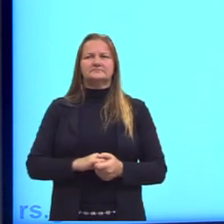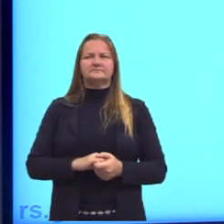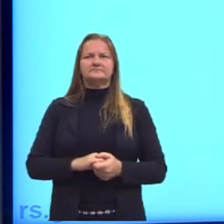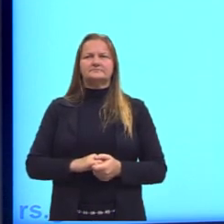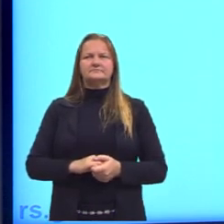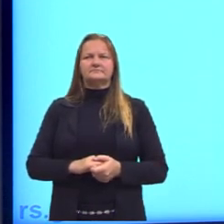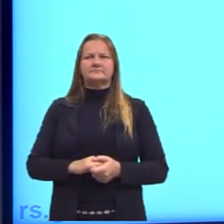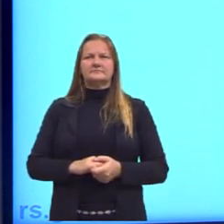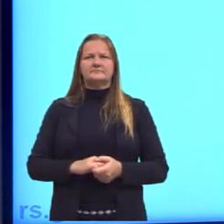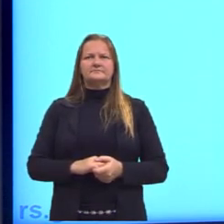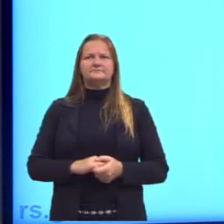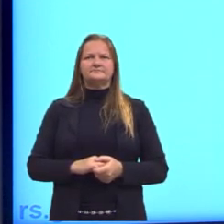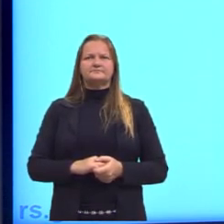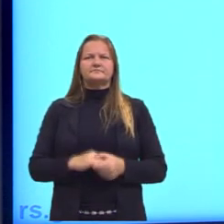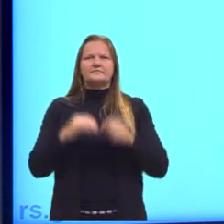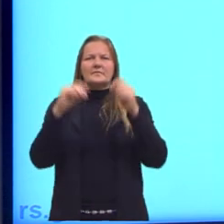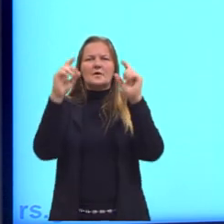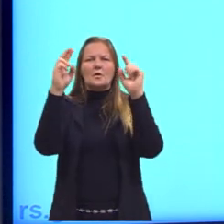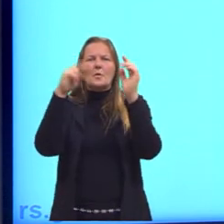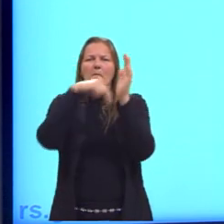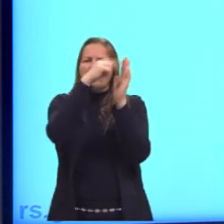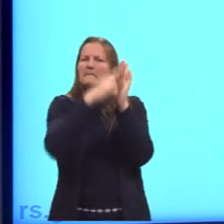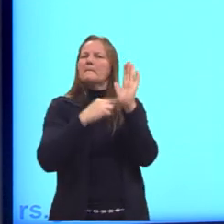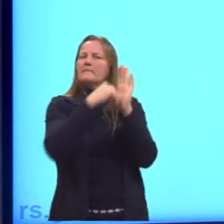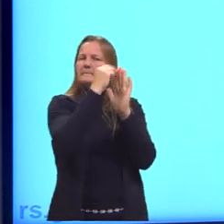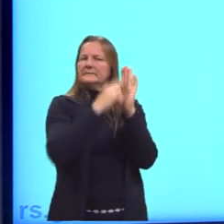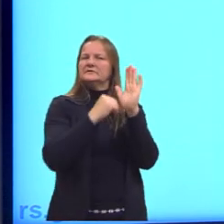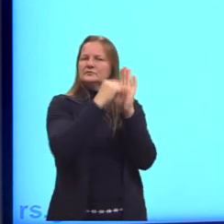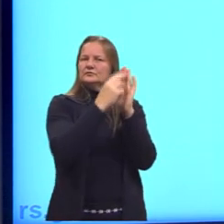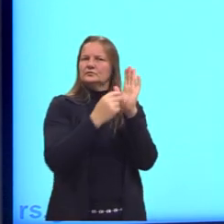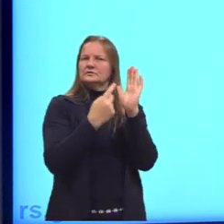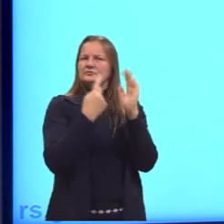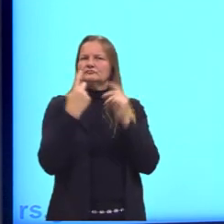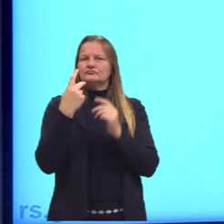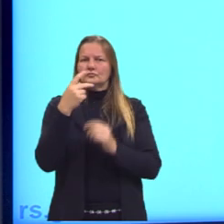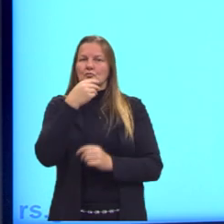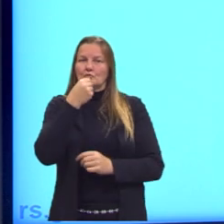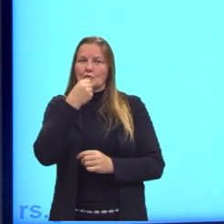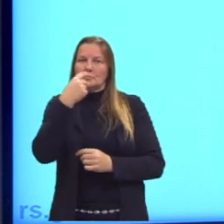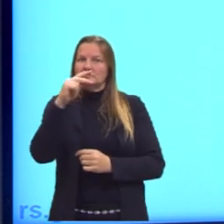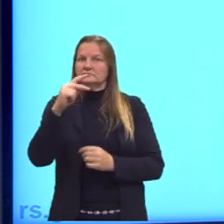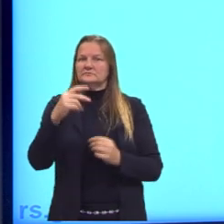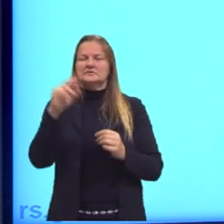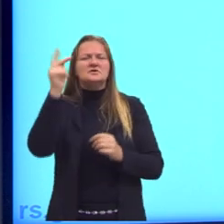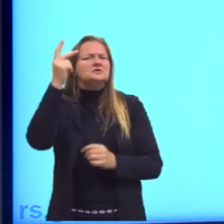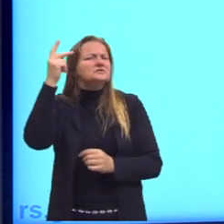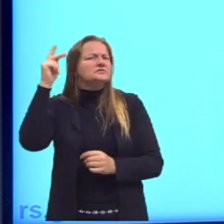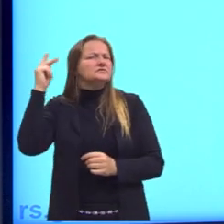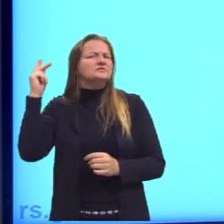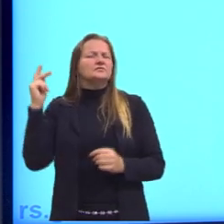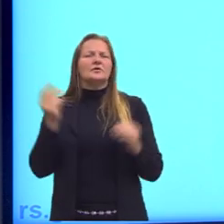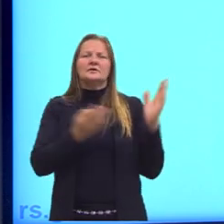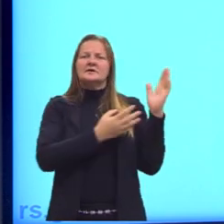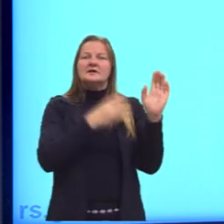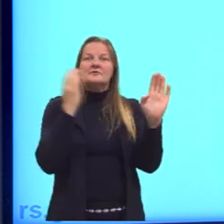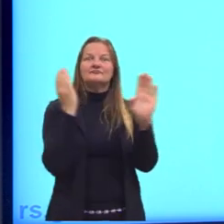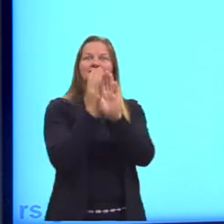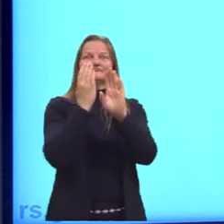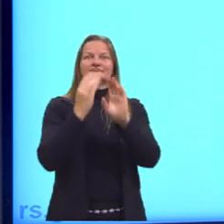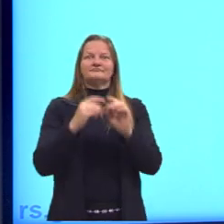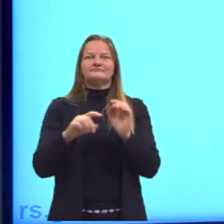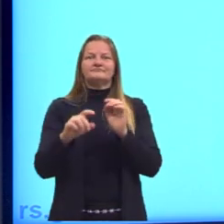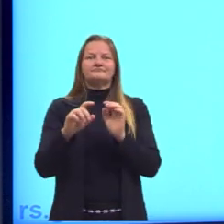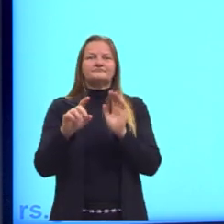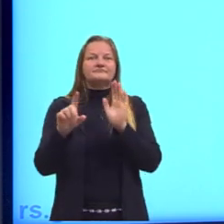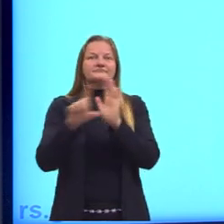antes e aqui a gente tem uma pintura dele né também e a história né do descobrimento então do